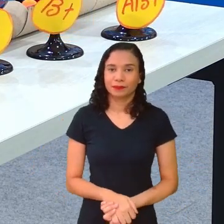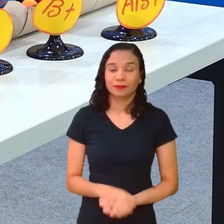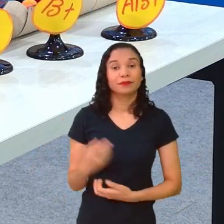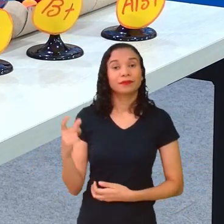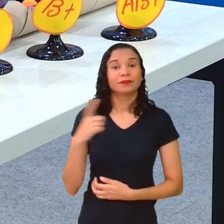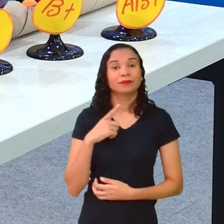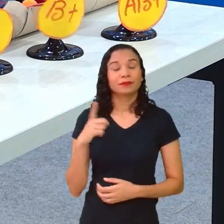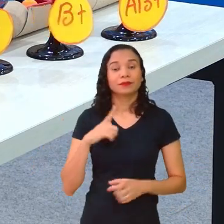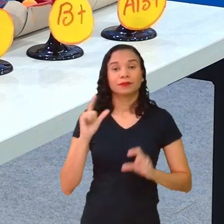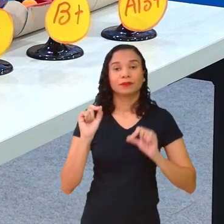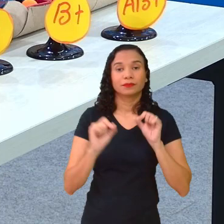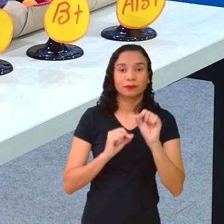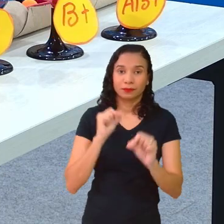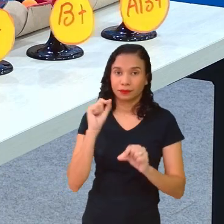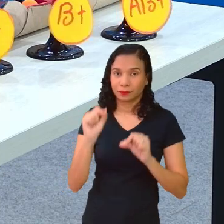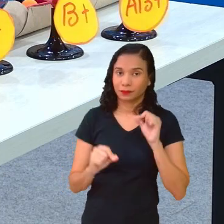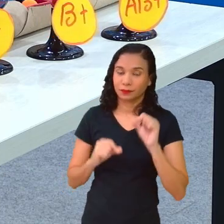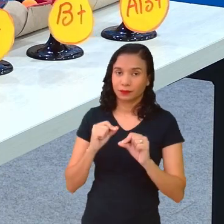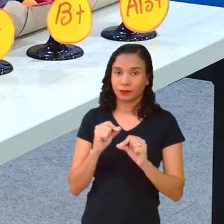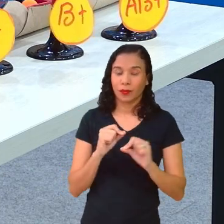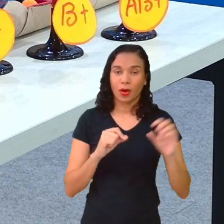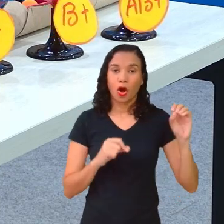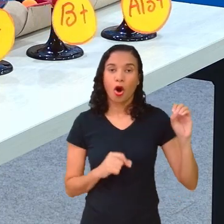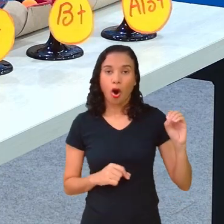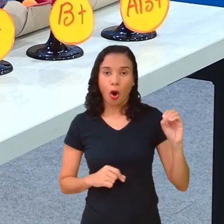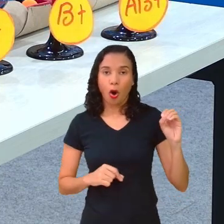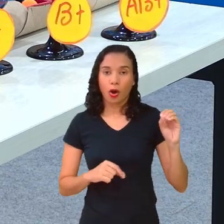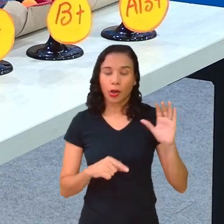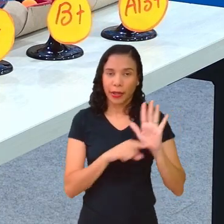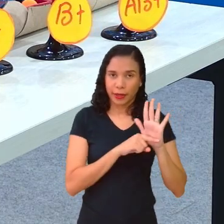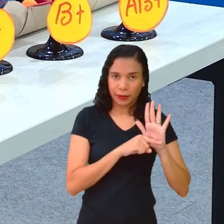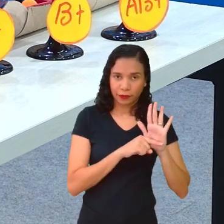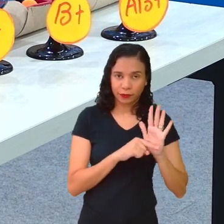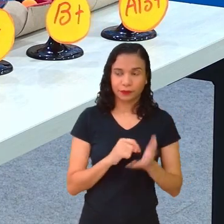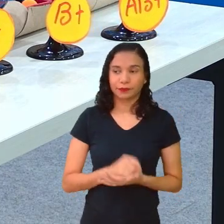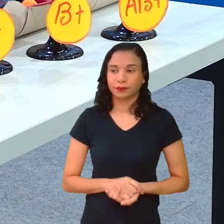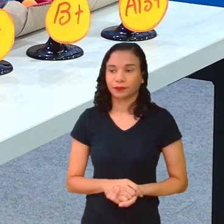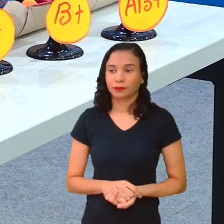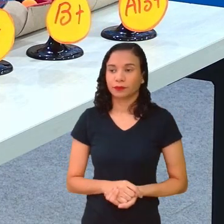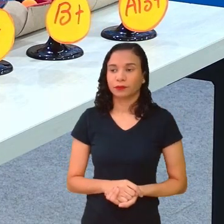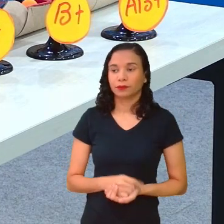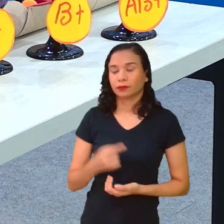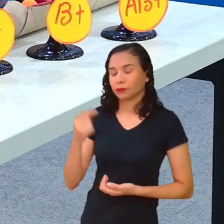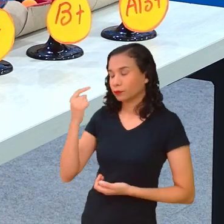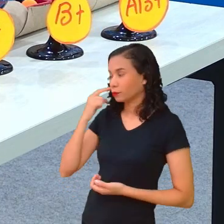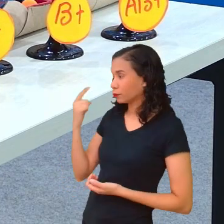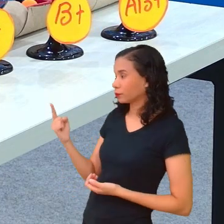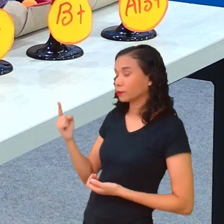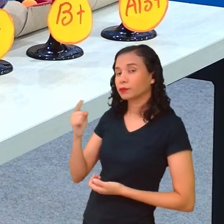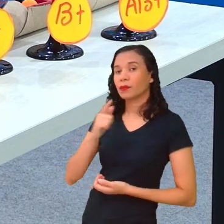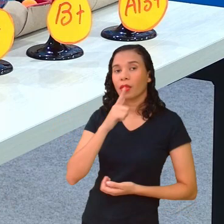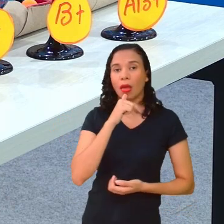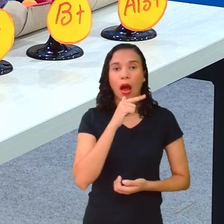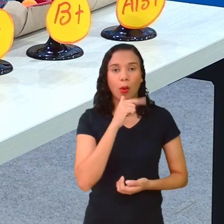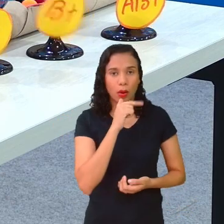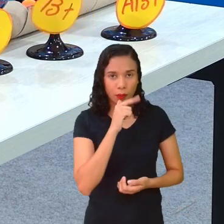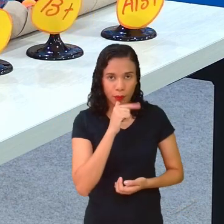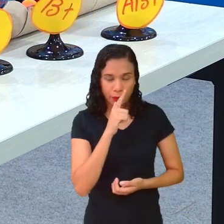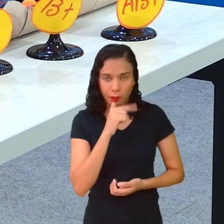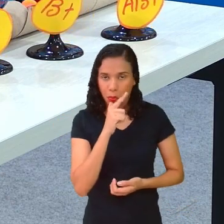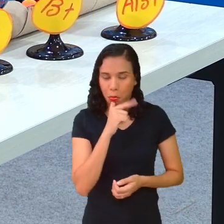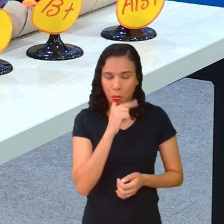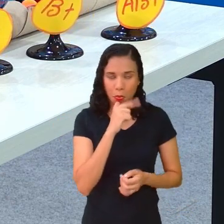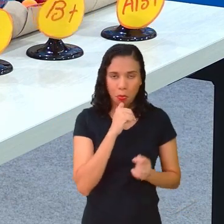a questão aqui, ó, do O negativo, né? Então, vejam que eu usei a água